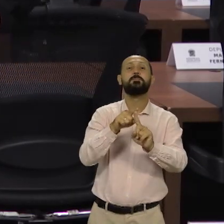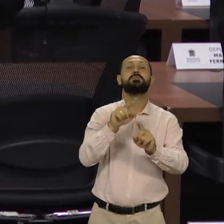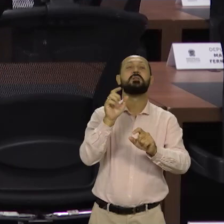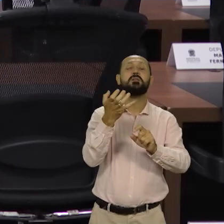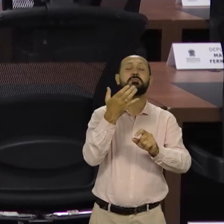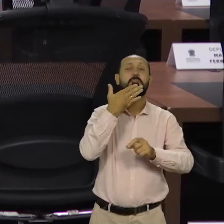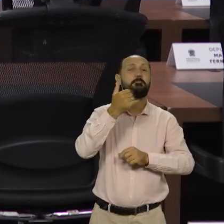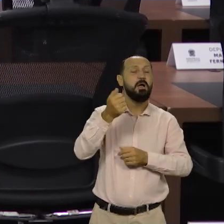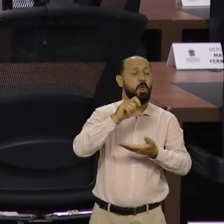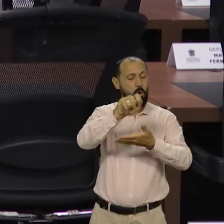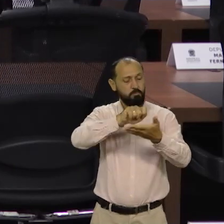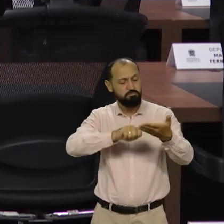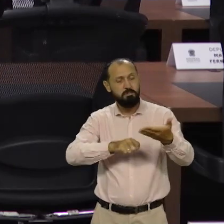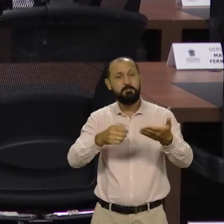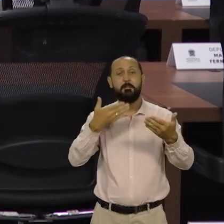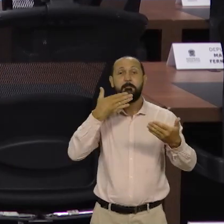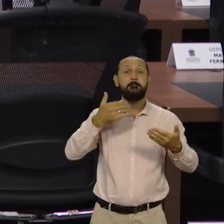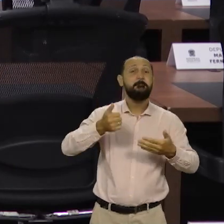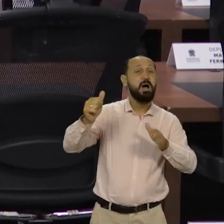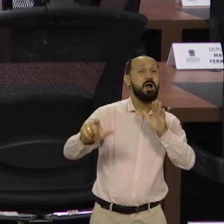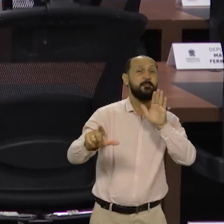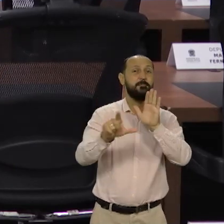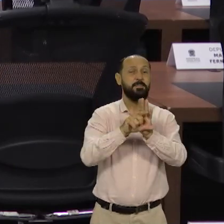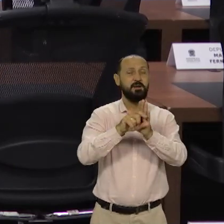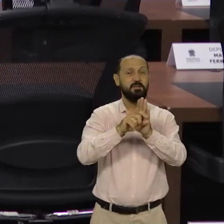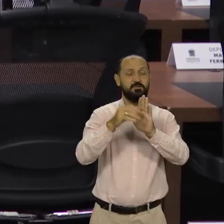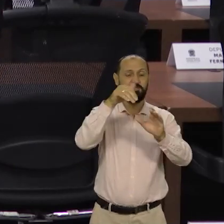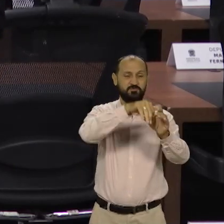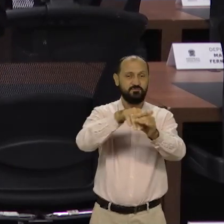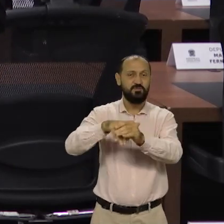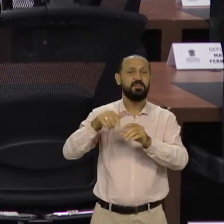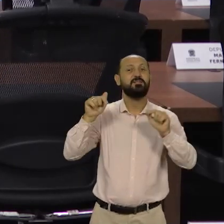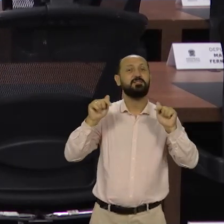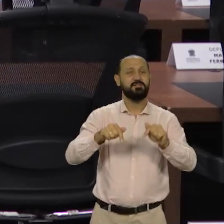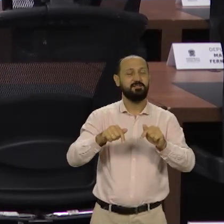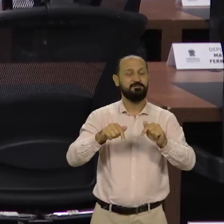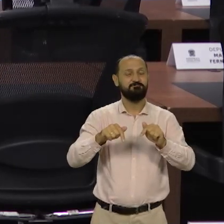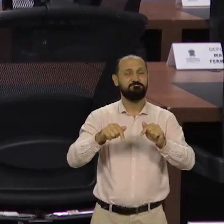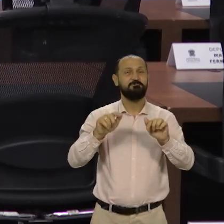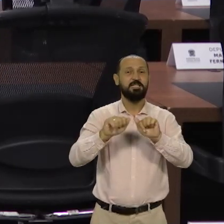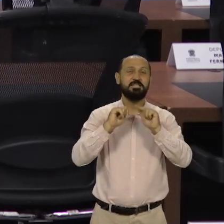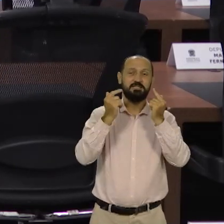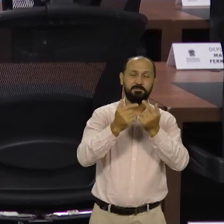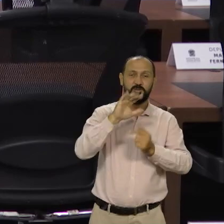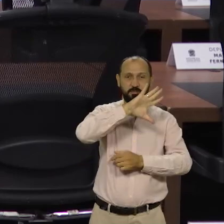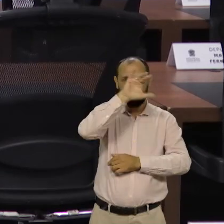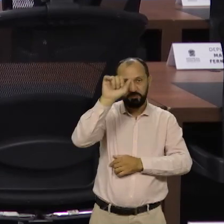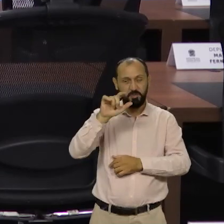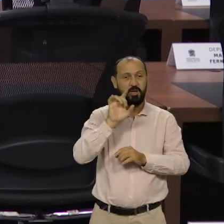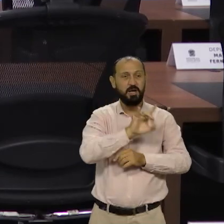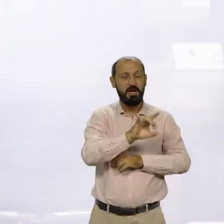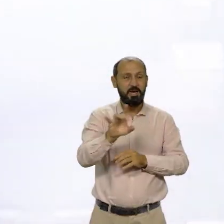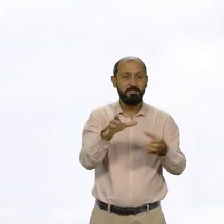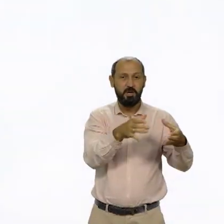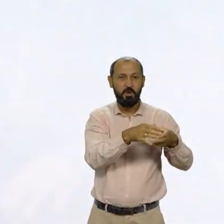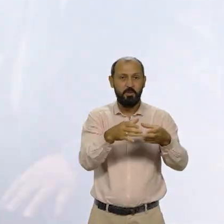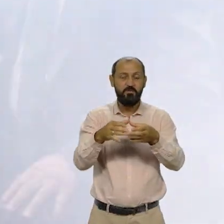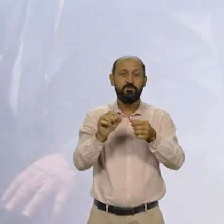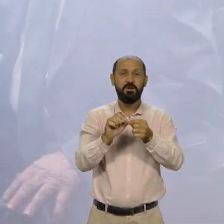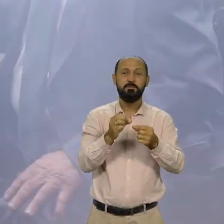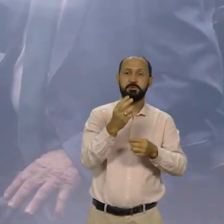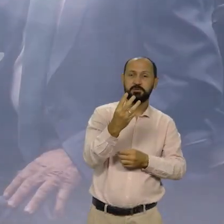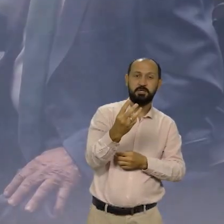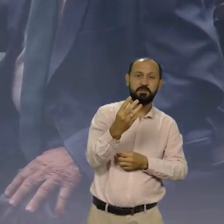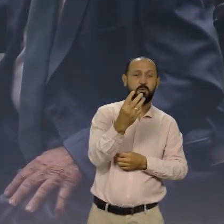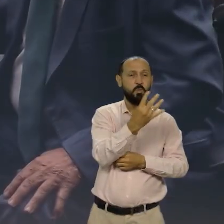O objetivo é buscar a melhor redação final para as leis que serão votadas nesse plenário. E aqui na Assembleia de Mato Grosso do Sul, cada comissão é